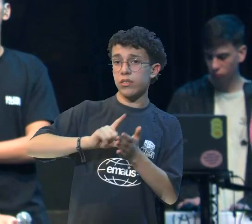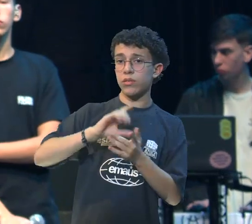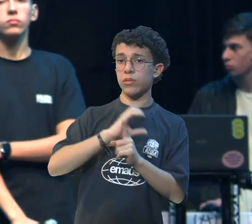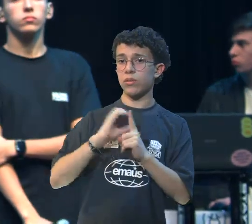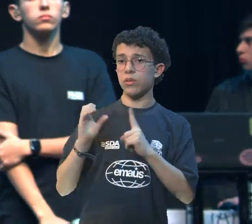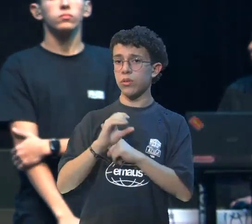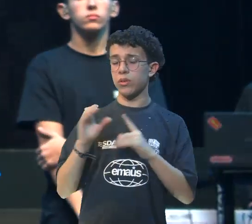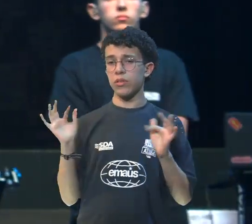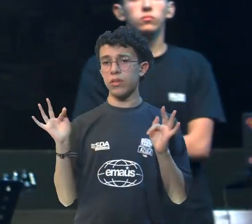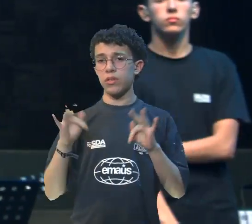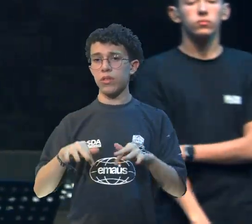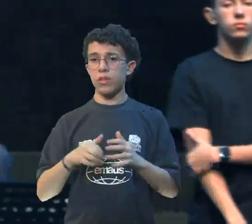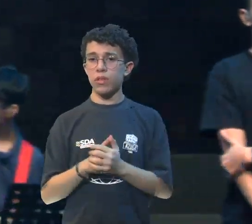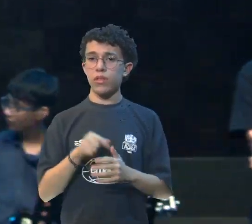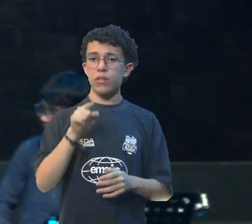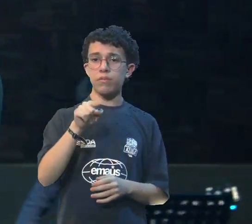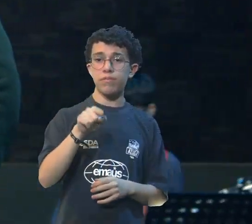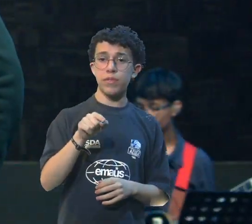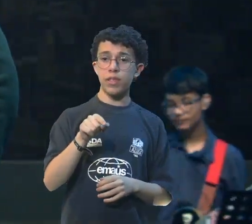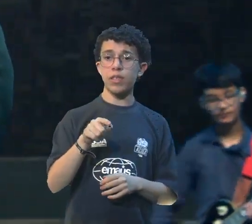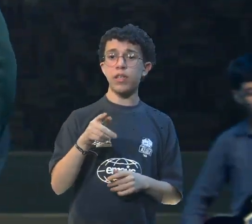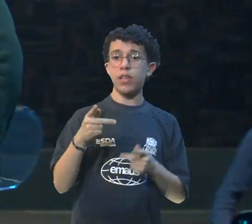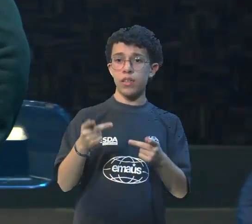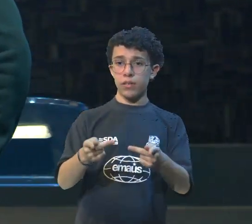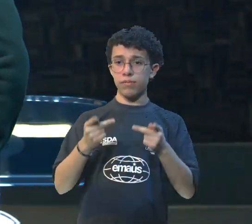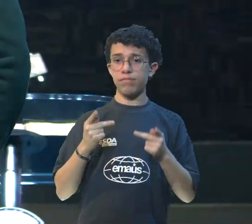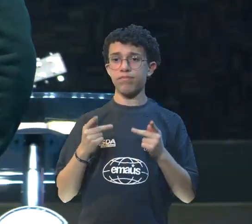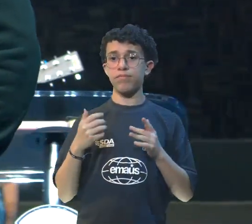É para você que está aqui pela primeira vez.